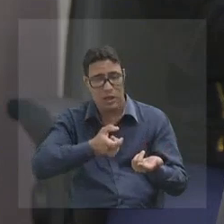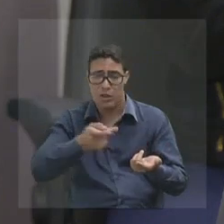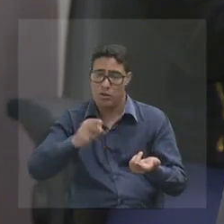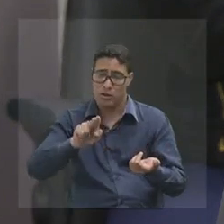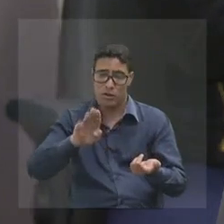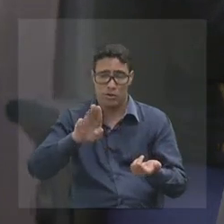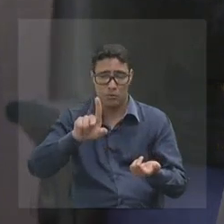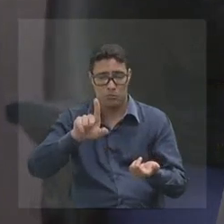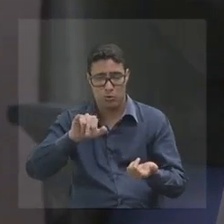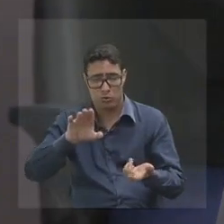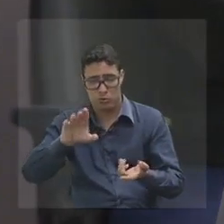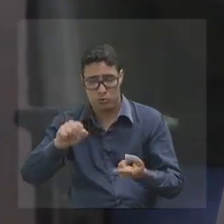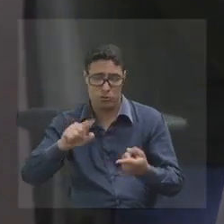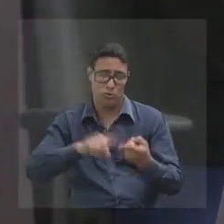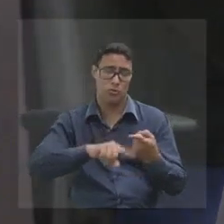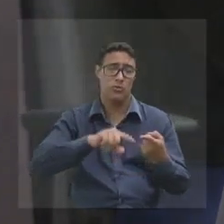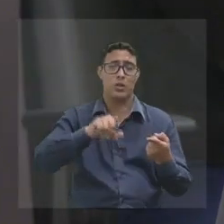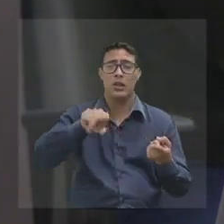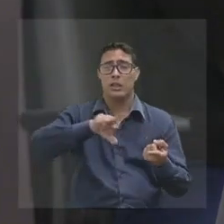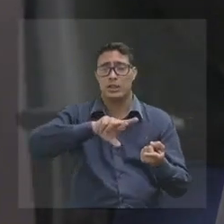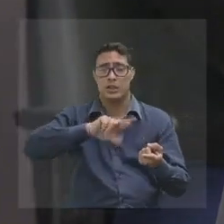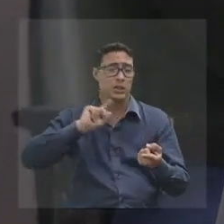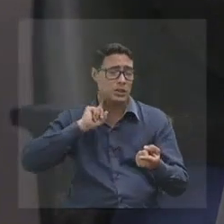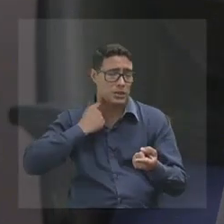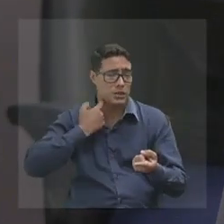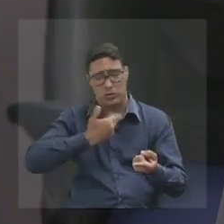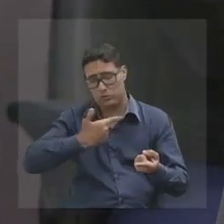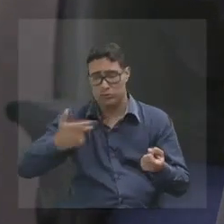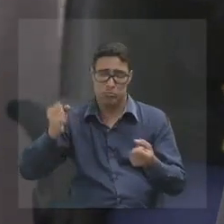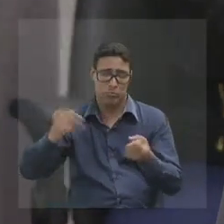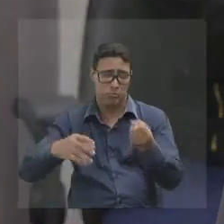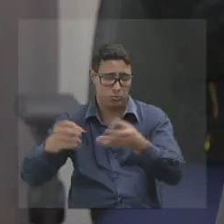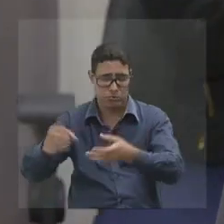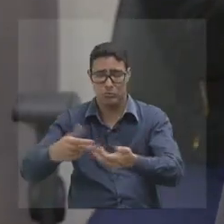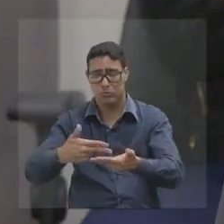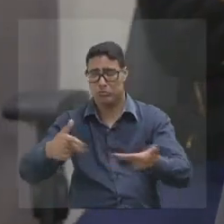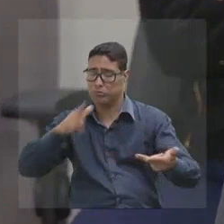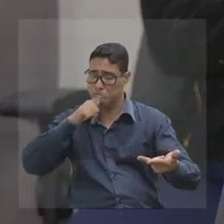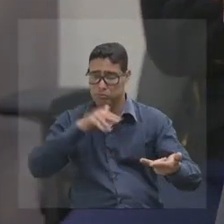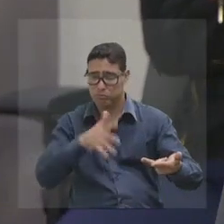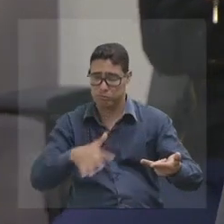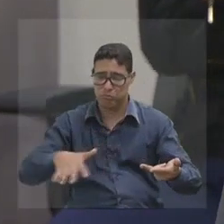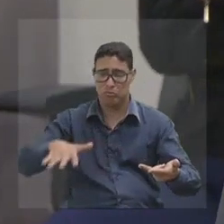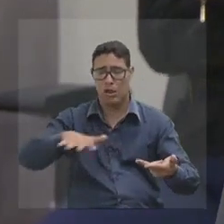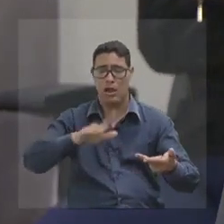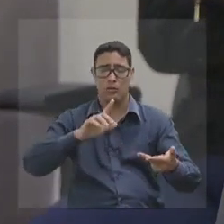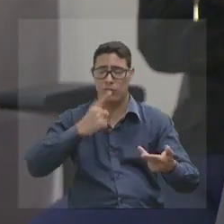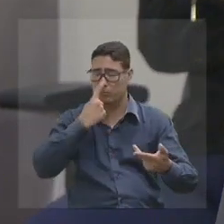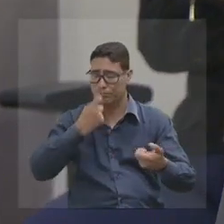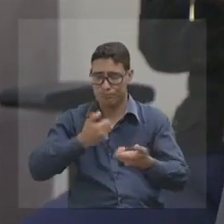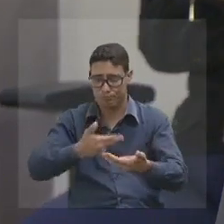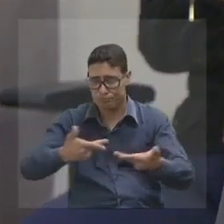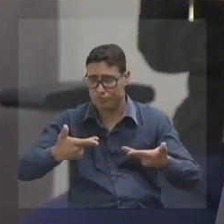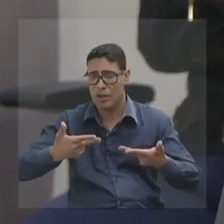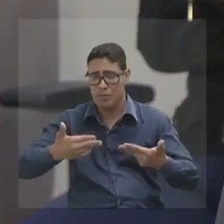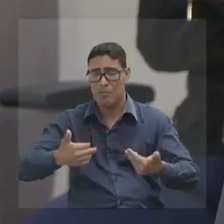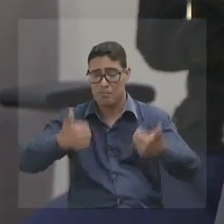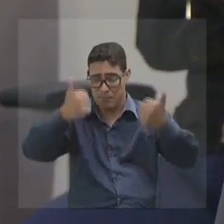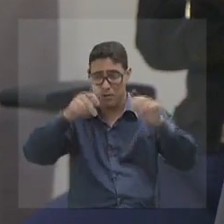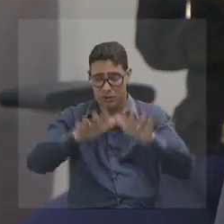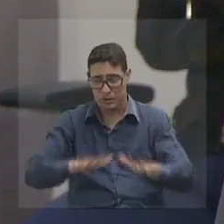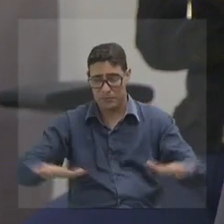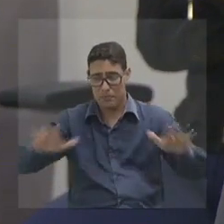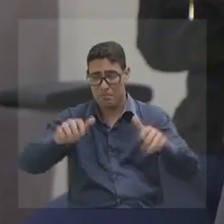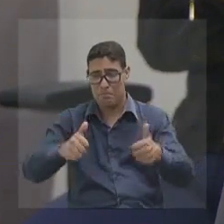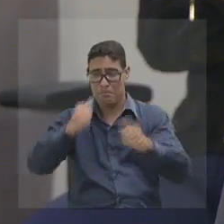de Saneamento de resíduos sólidos água e esgoto são nem Empreendimentos importantes para melhoria da qualidade ambiental